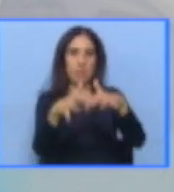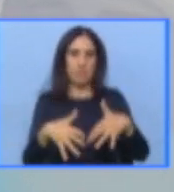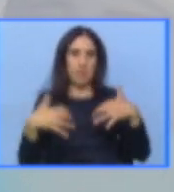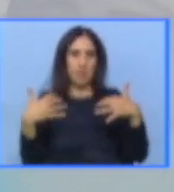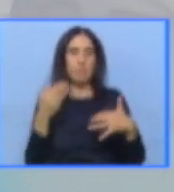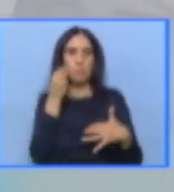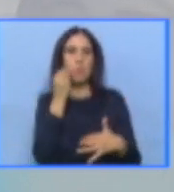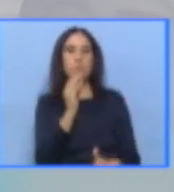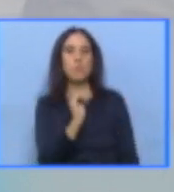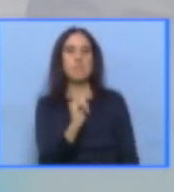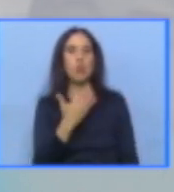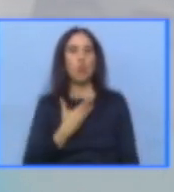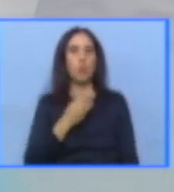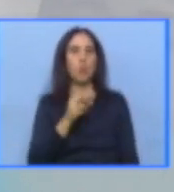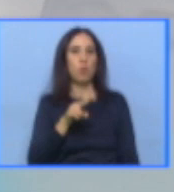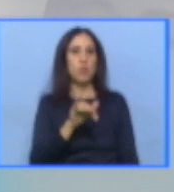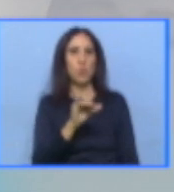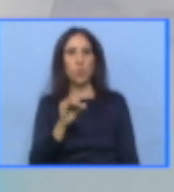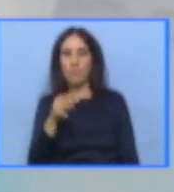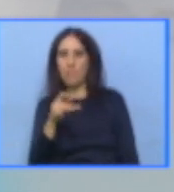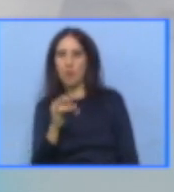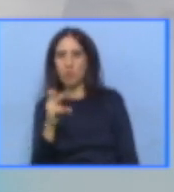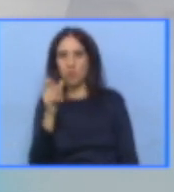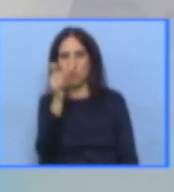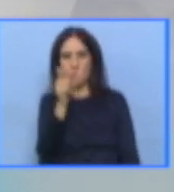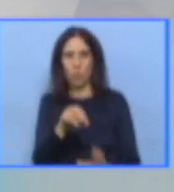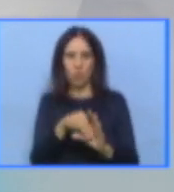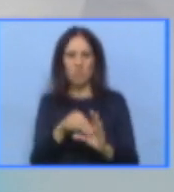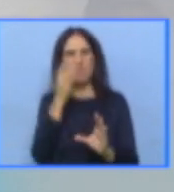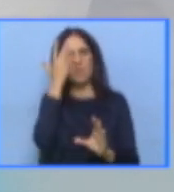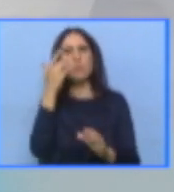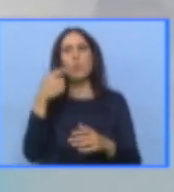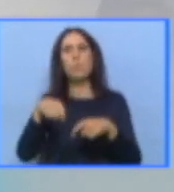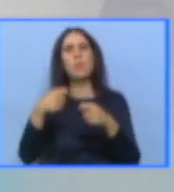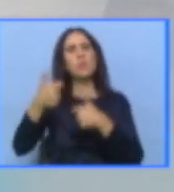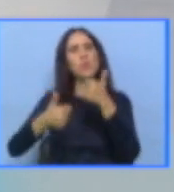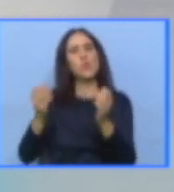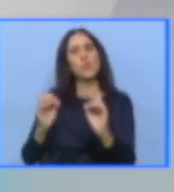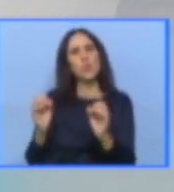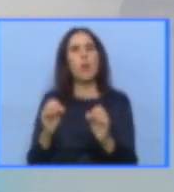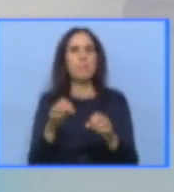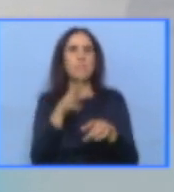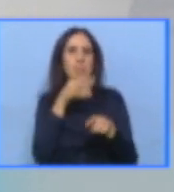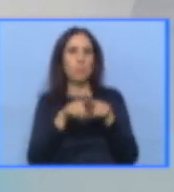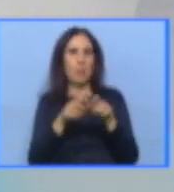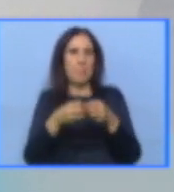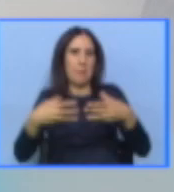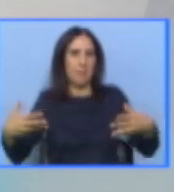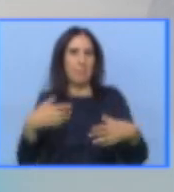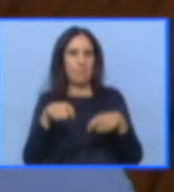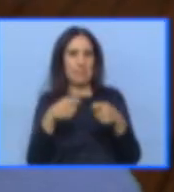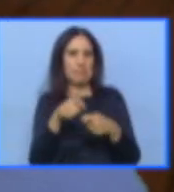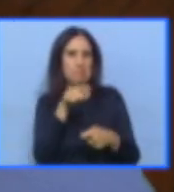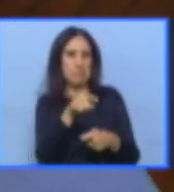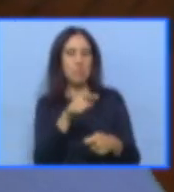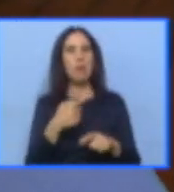contexto de Sidónio Pais, que facilitou, os outros partidos não concorreram e facilitou o aumento do número de deputados deste partido.